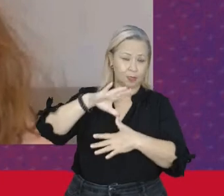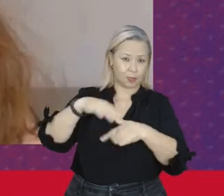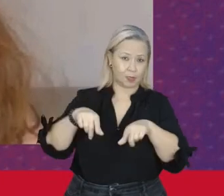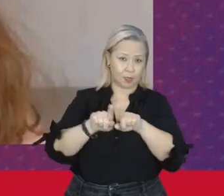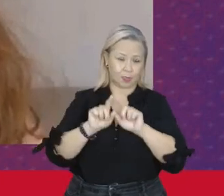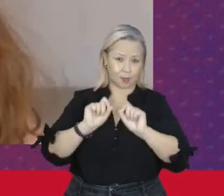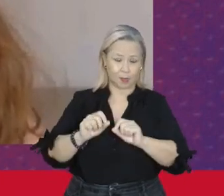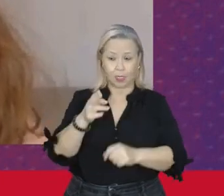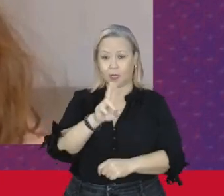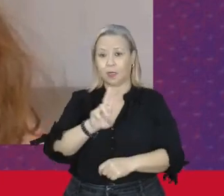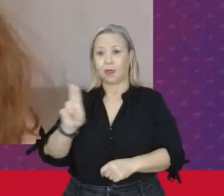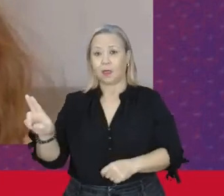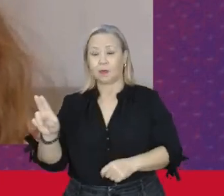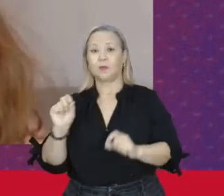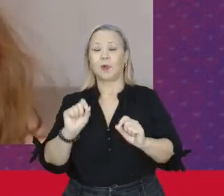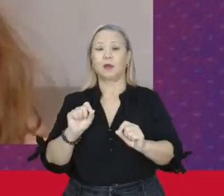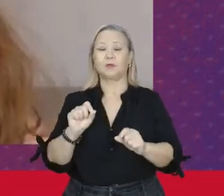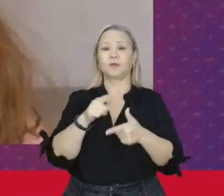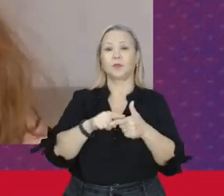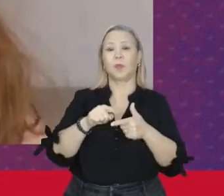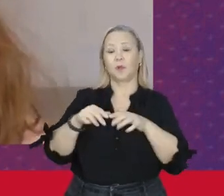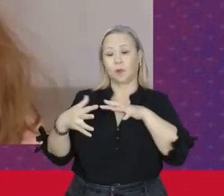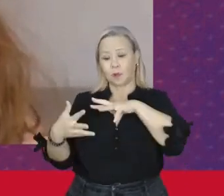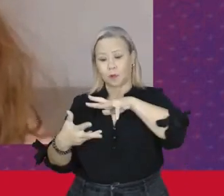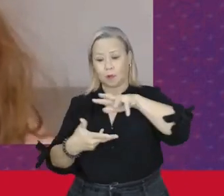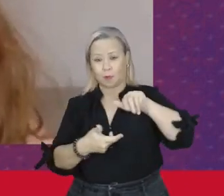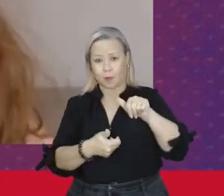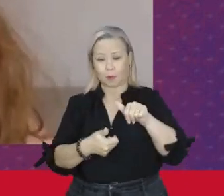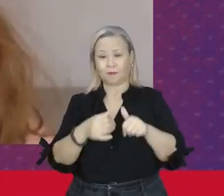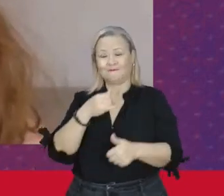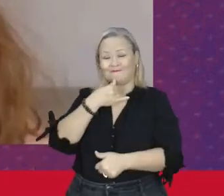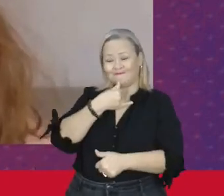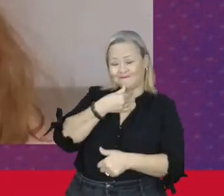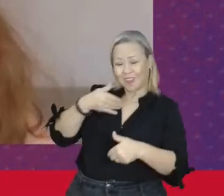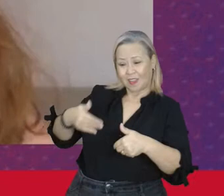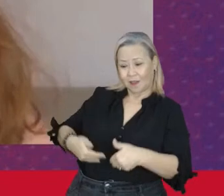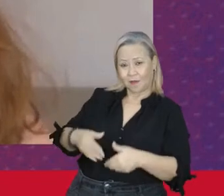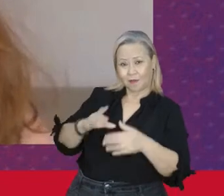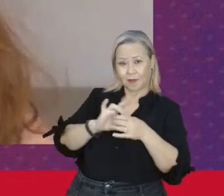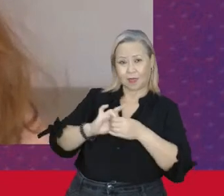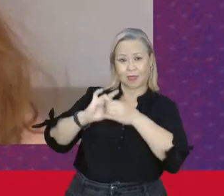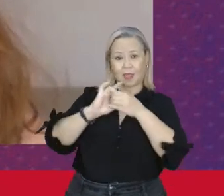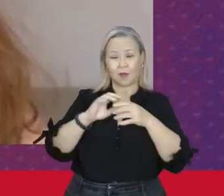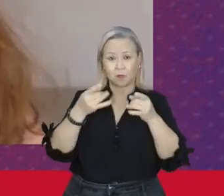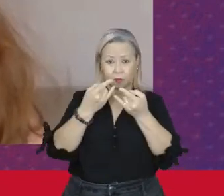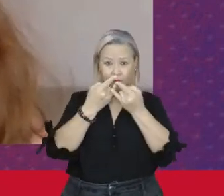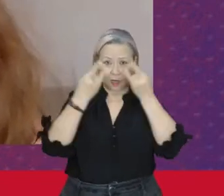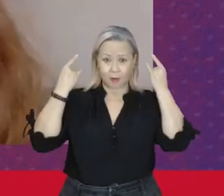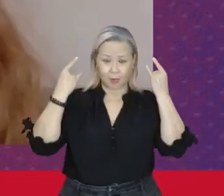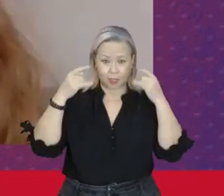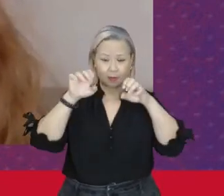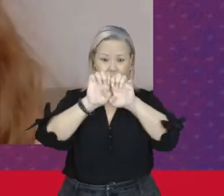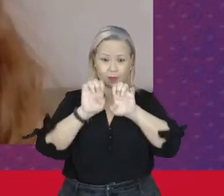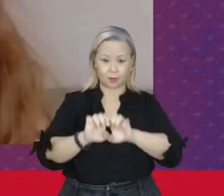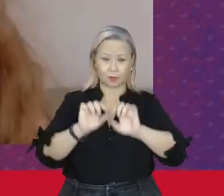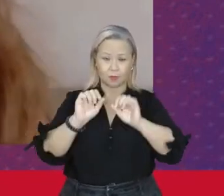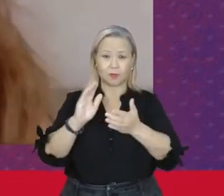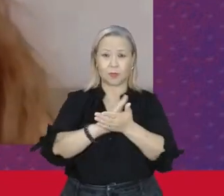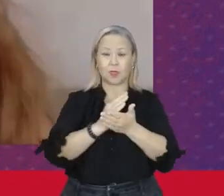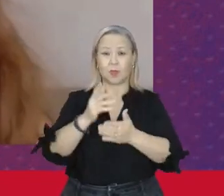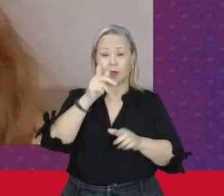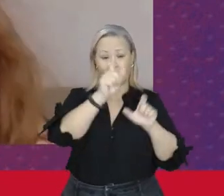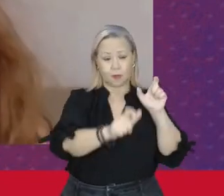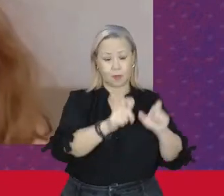pode chamar de sul global, né? Infelizmente, a fome ela está ligada com a forma como o capitalismo se estrutura, com algumas pessoas